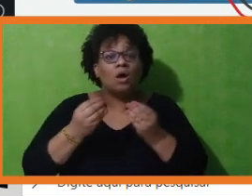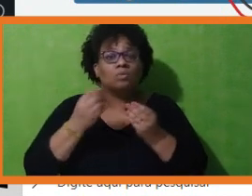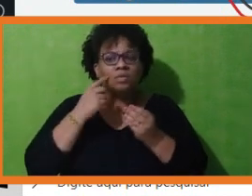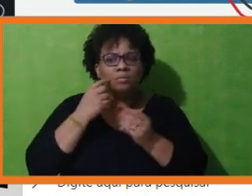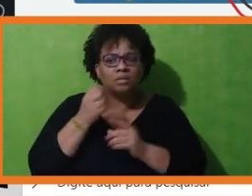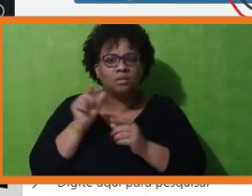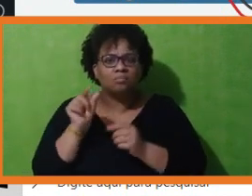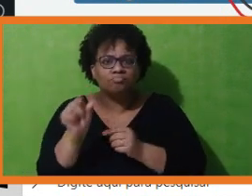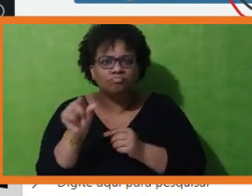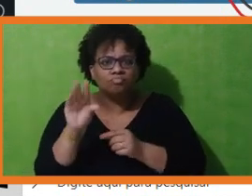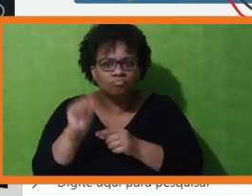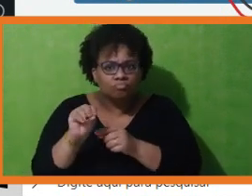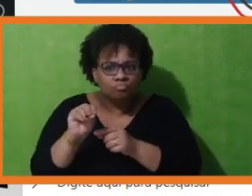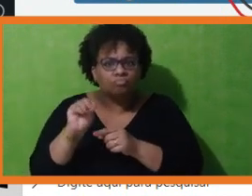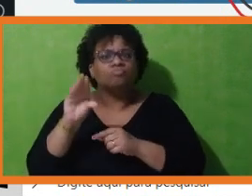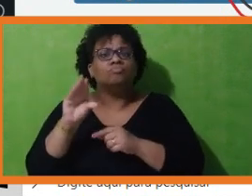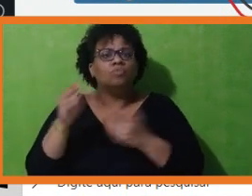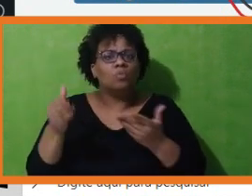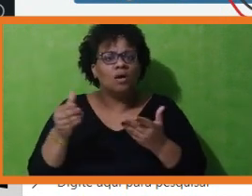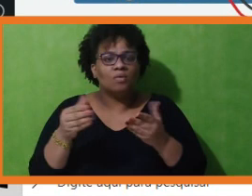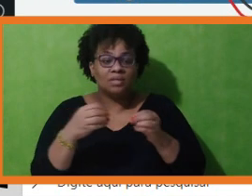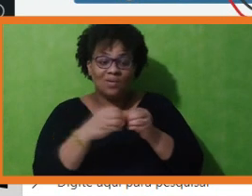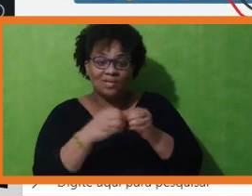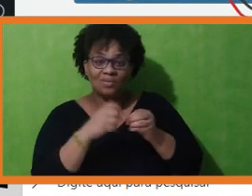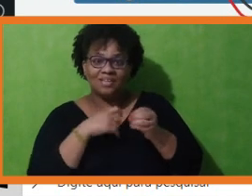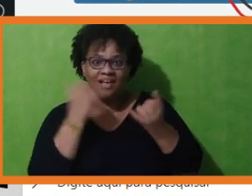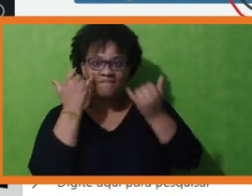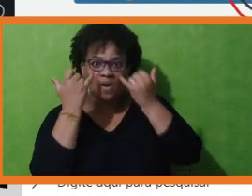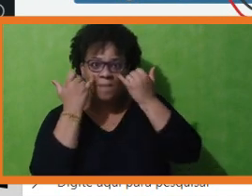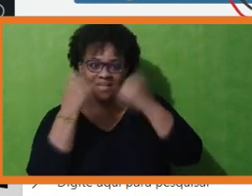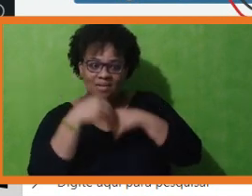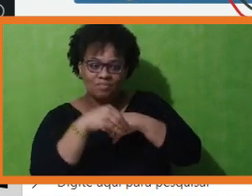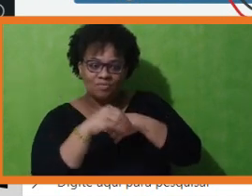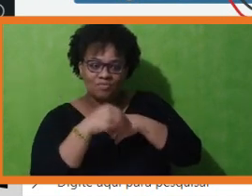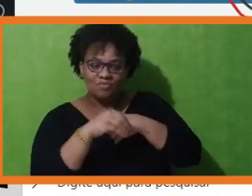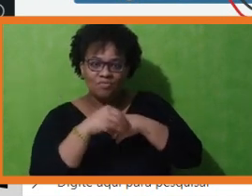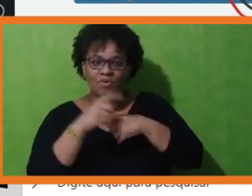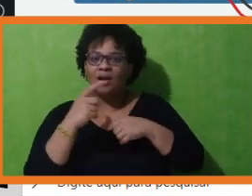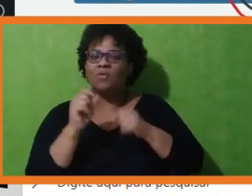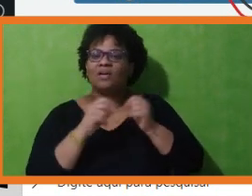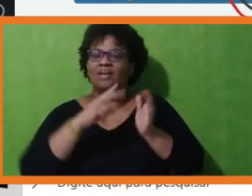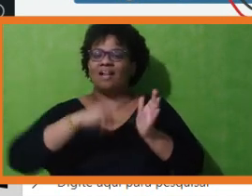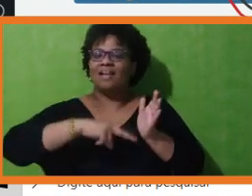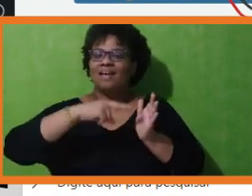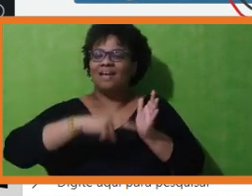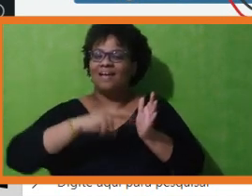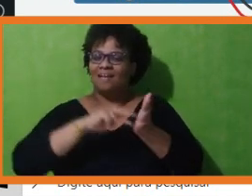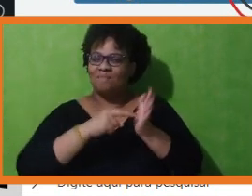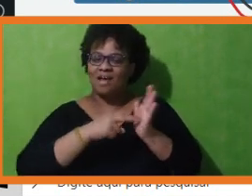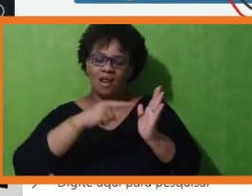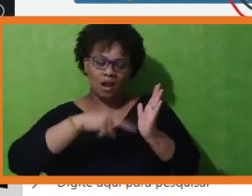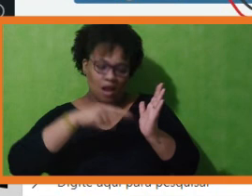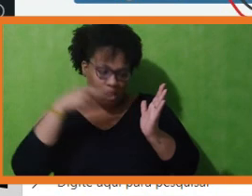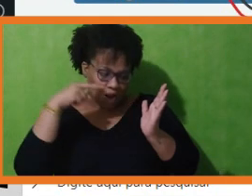botão. Eu quero saber se o botão está ligado ou desligado. Então o Arduino vai receber a informação. Portanto, é